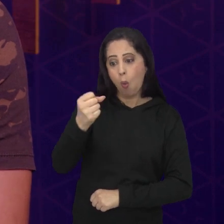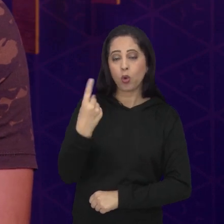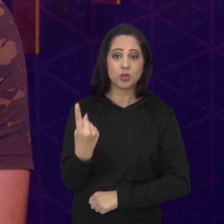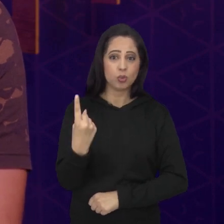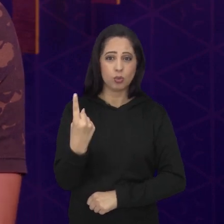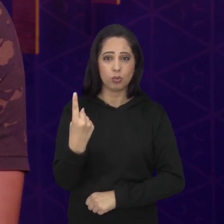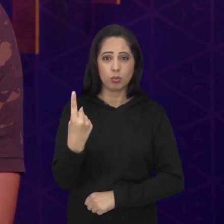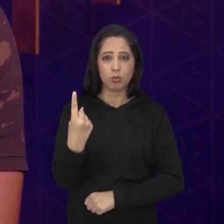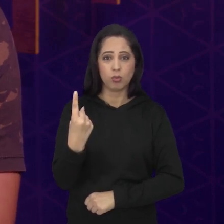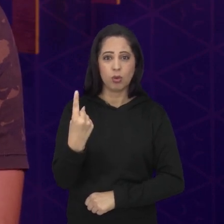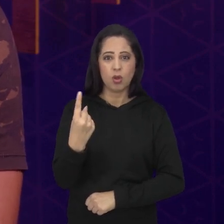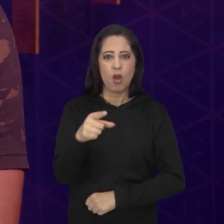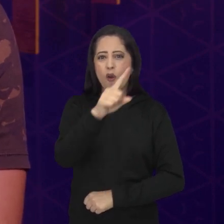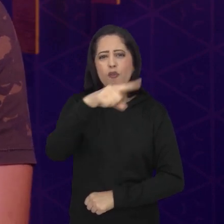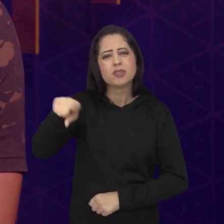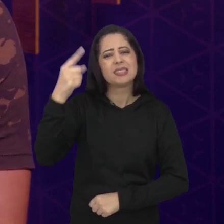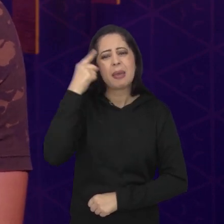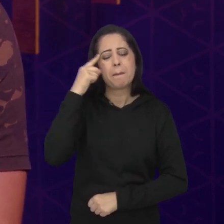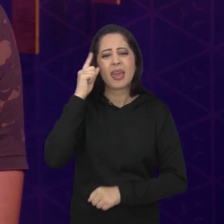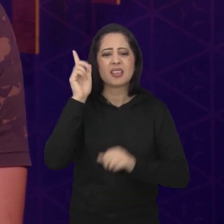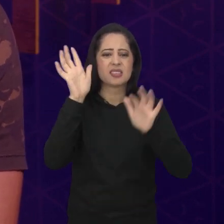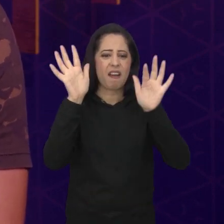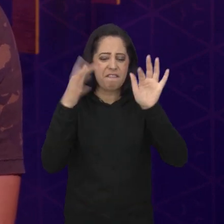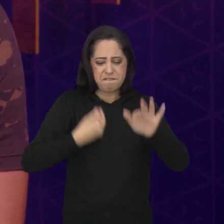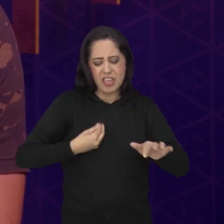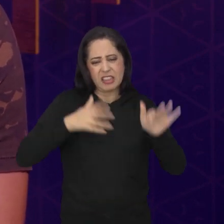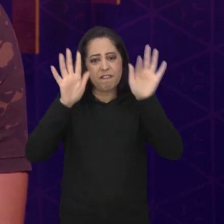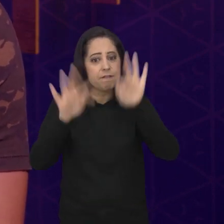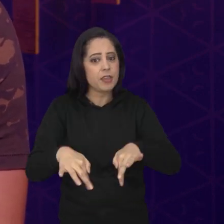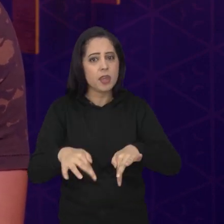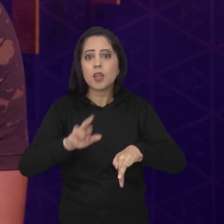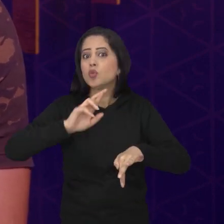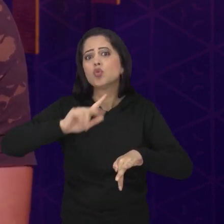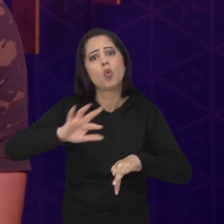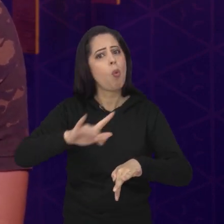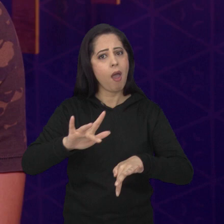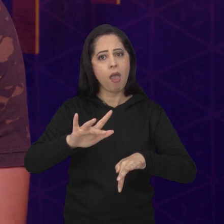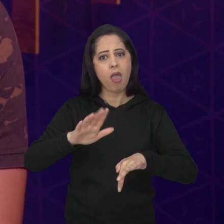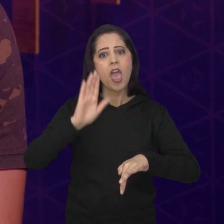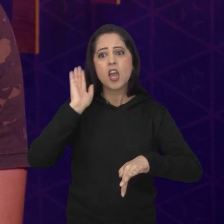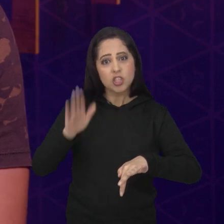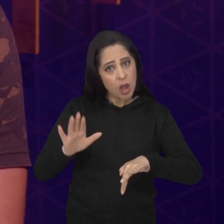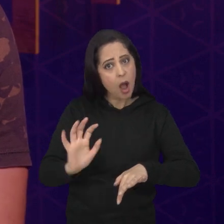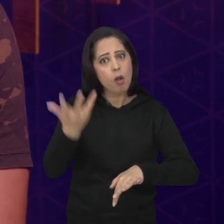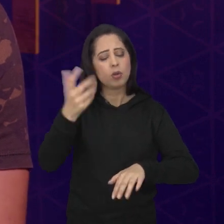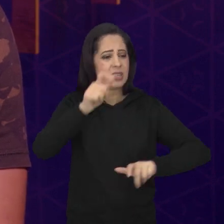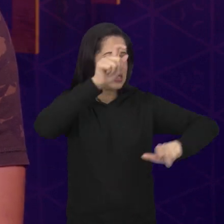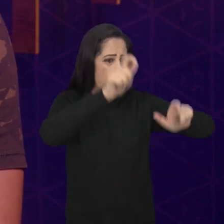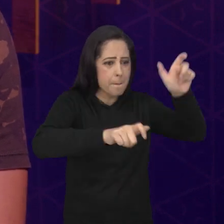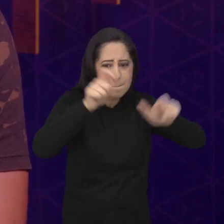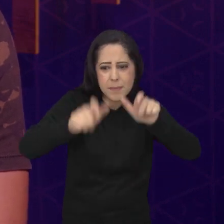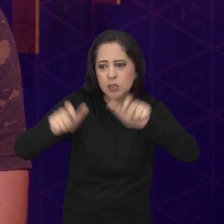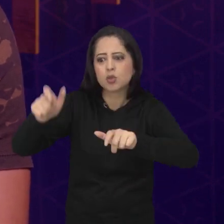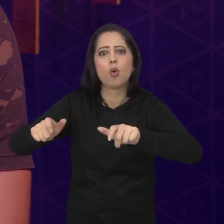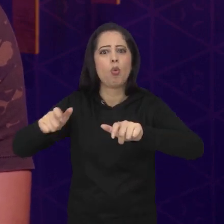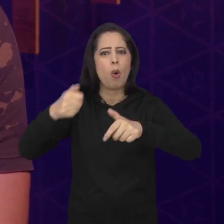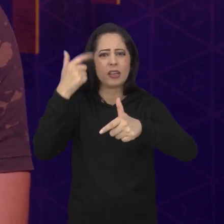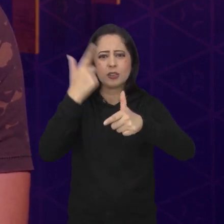porque a gente sempre pensa que é o fim, mas não é. Não é. Muitas pessoas passaram por